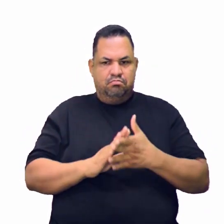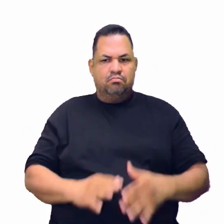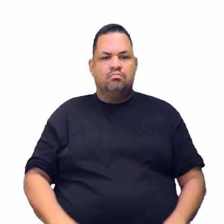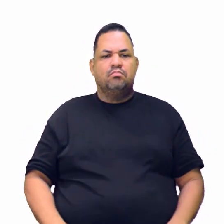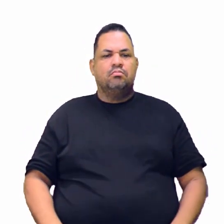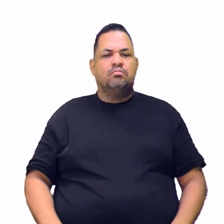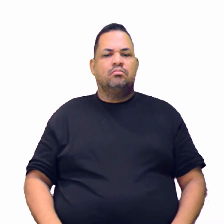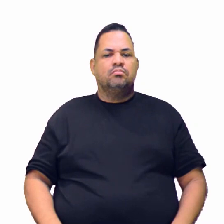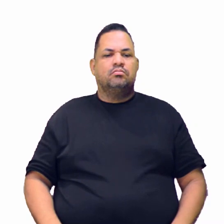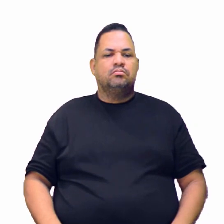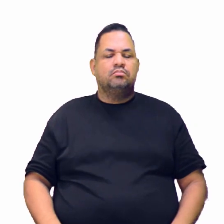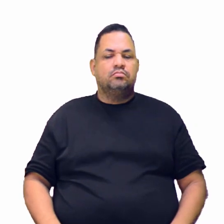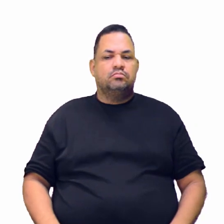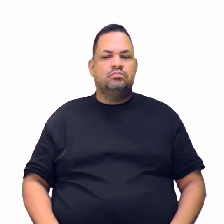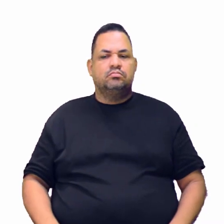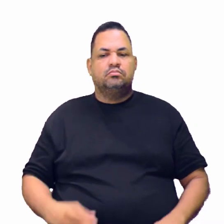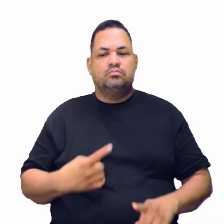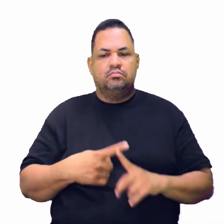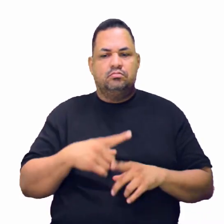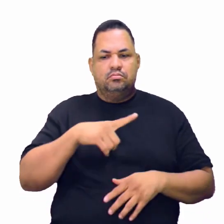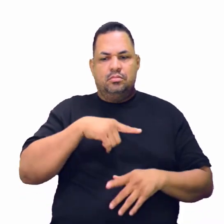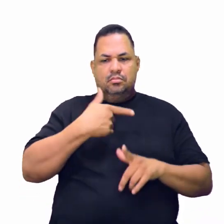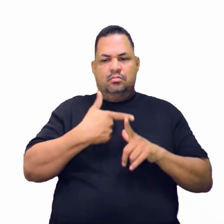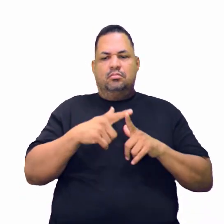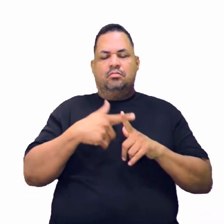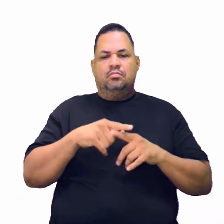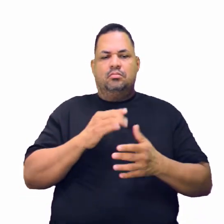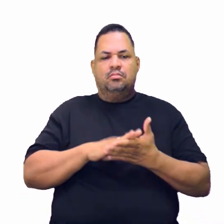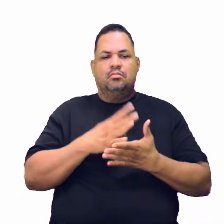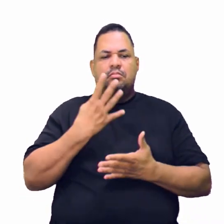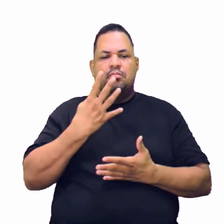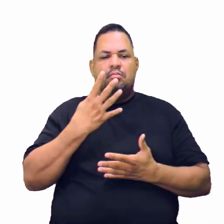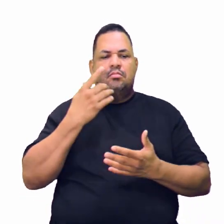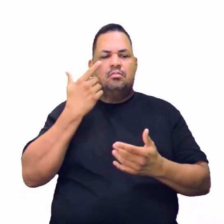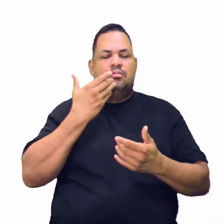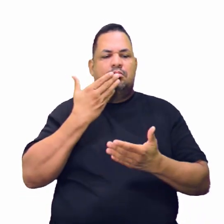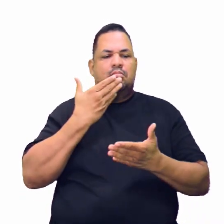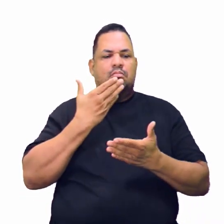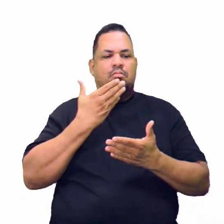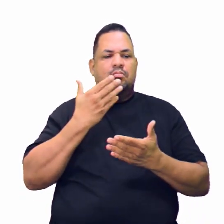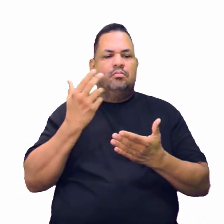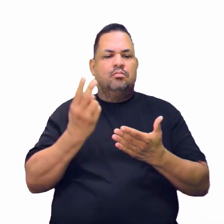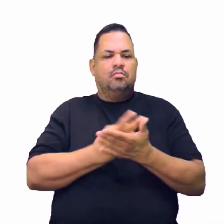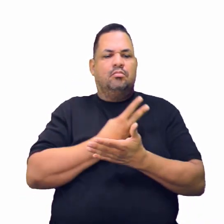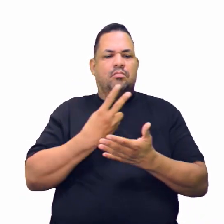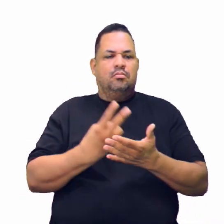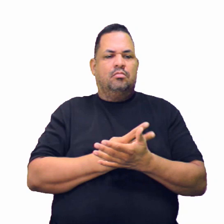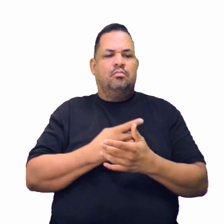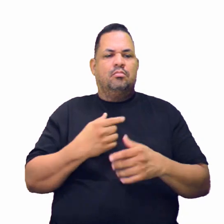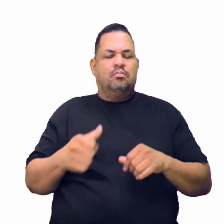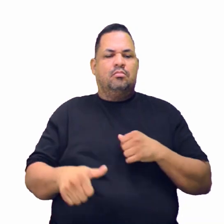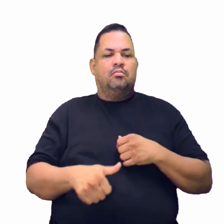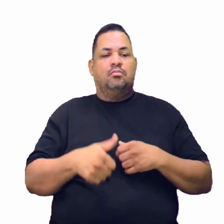escrito. Senão você é penalizado. Então, por isso que a 4 está errada. E a primeira, porque